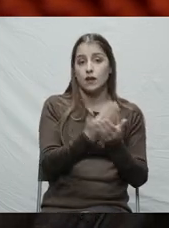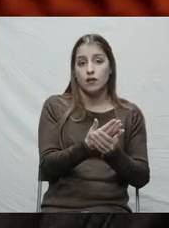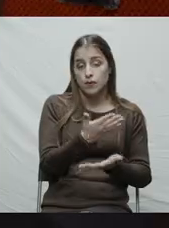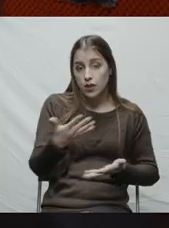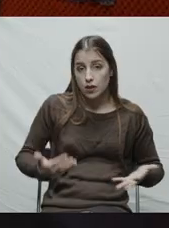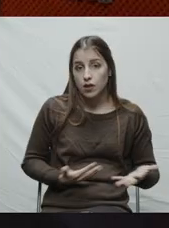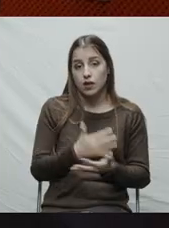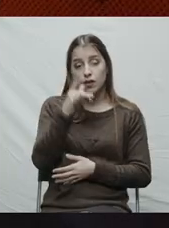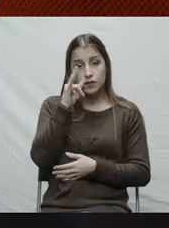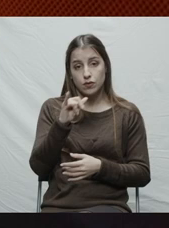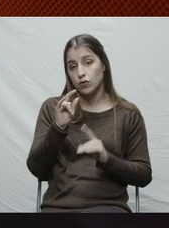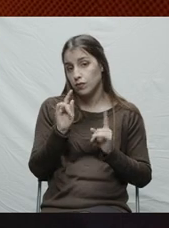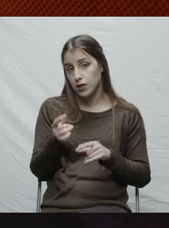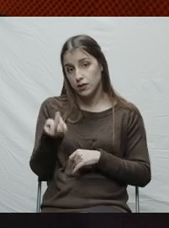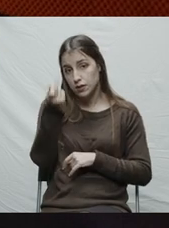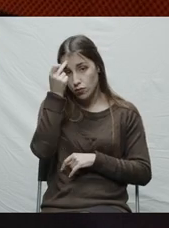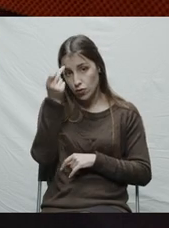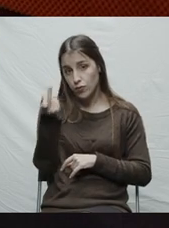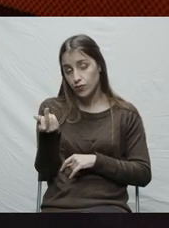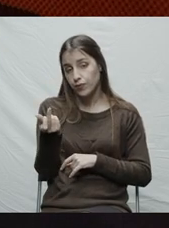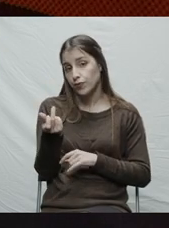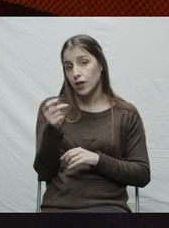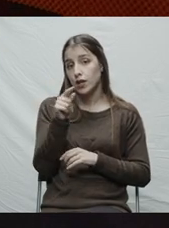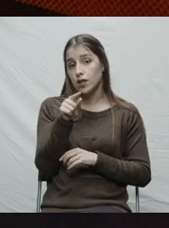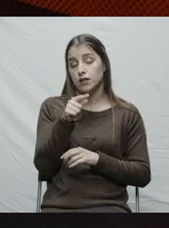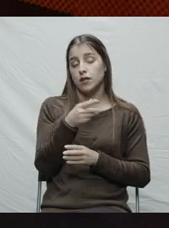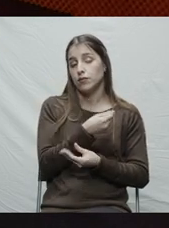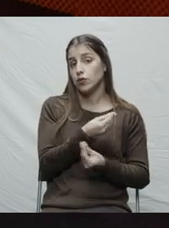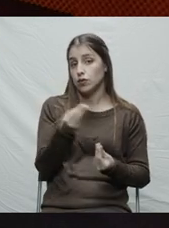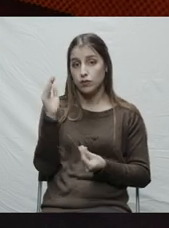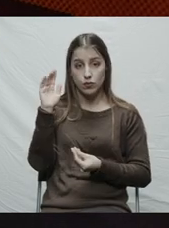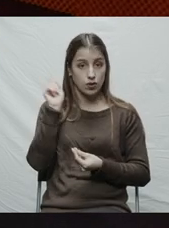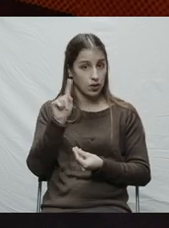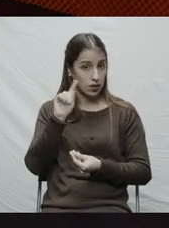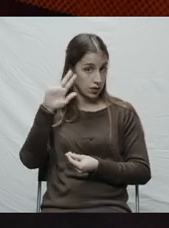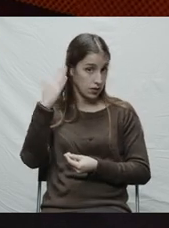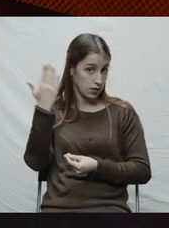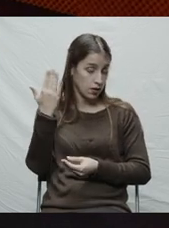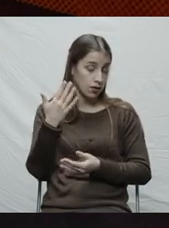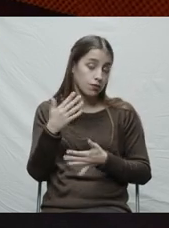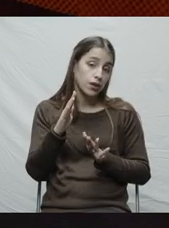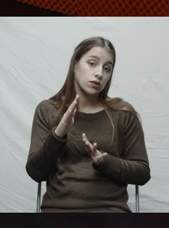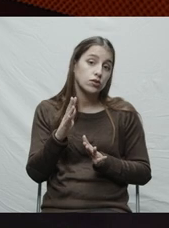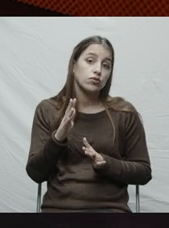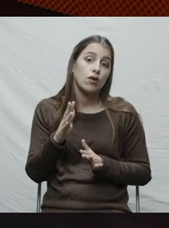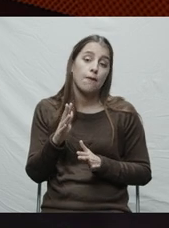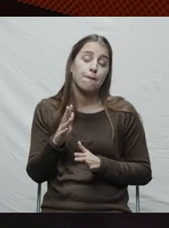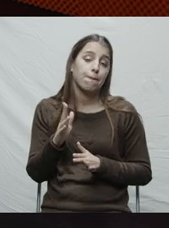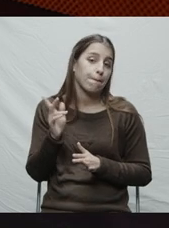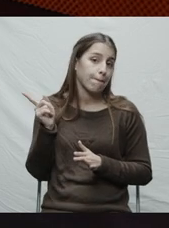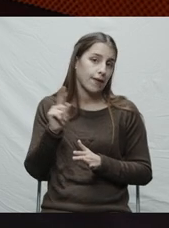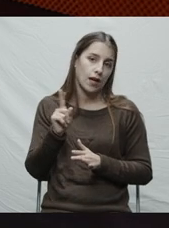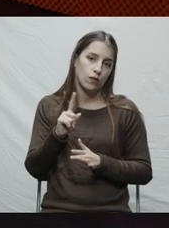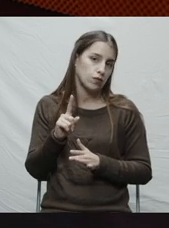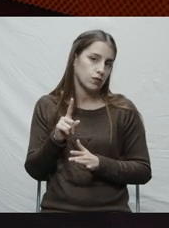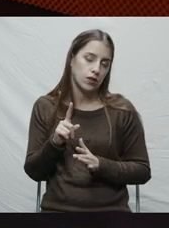E brilhante aparece de e repente. isso entra-te, percebes? E nesse aspecto é essencial, mas não o